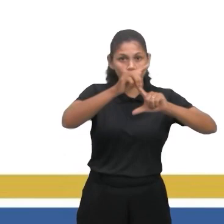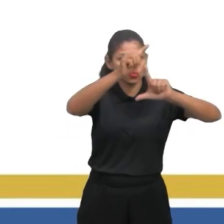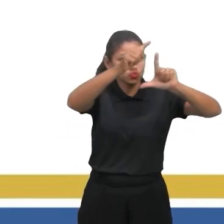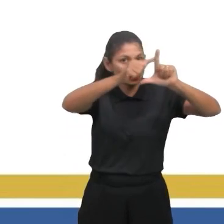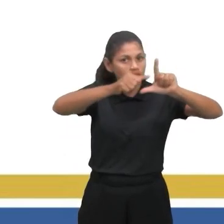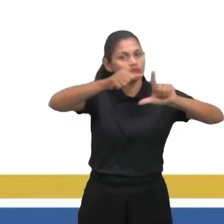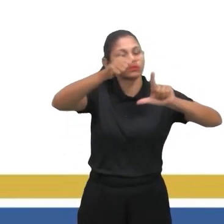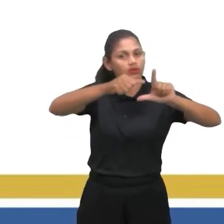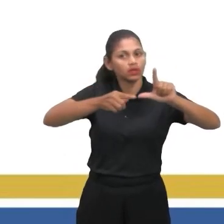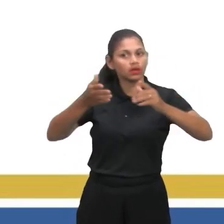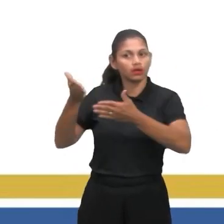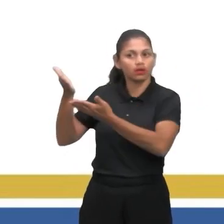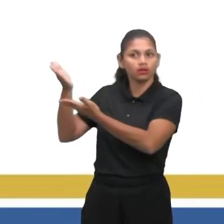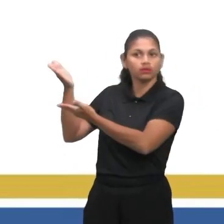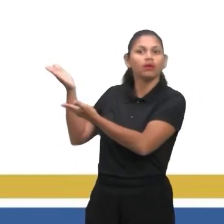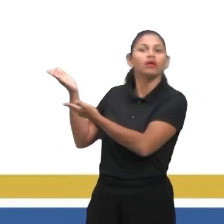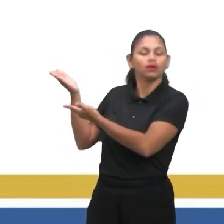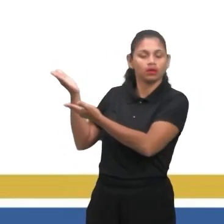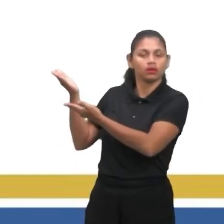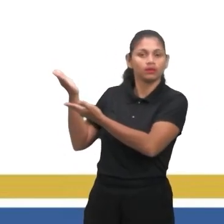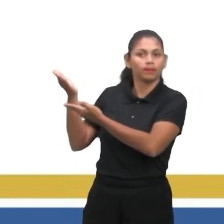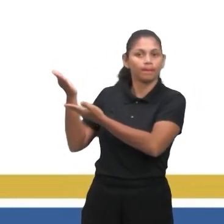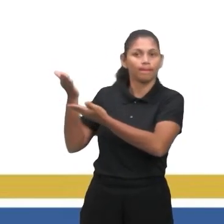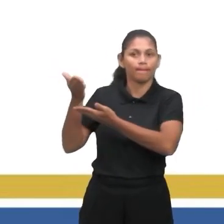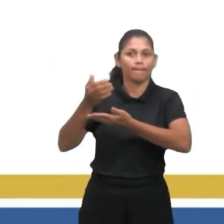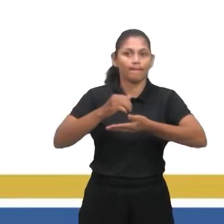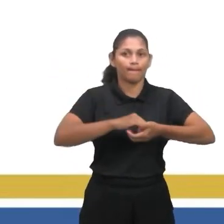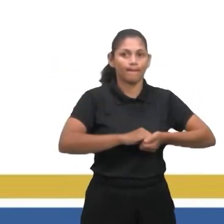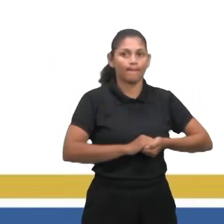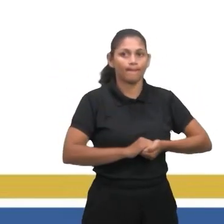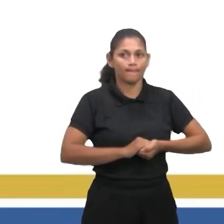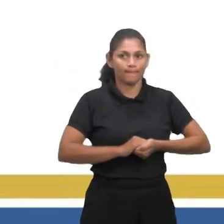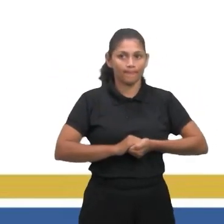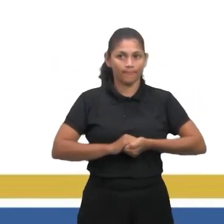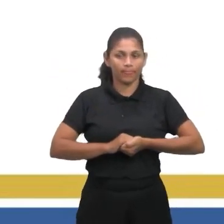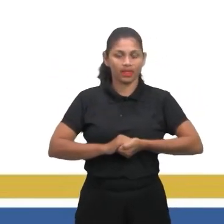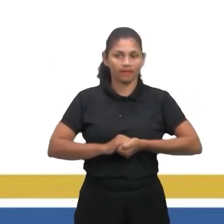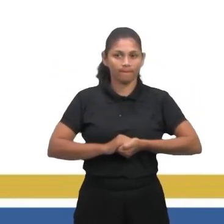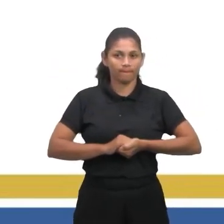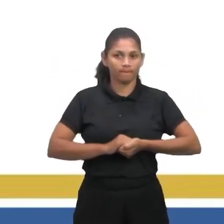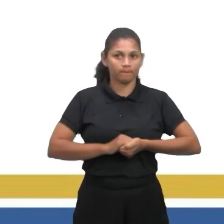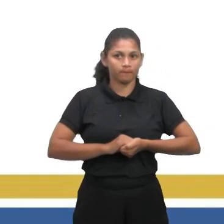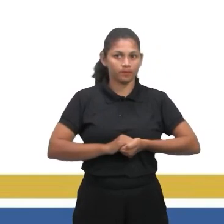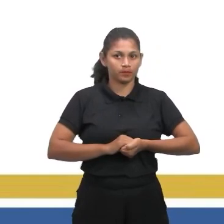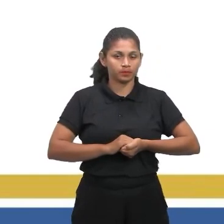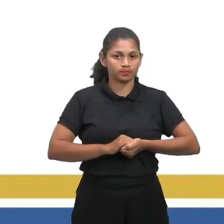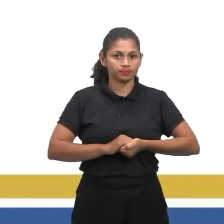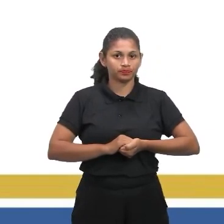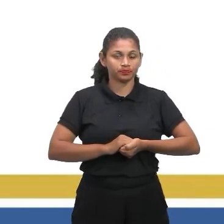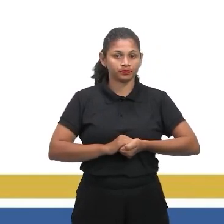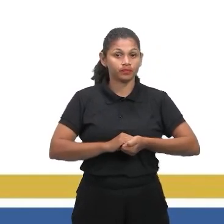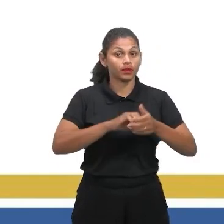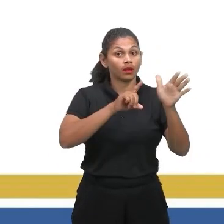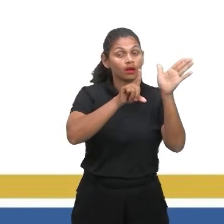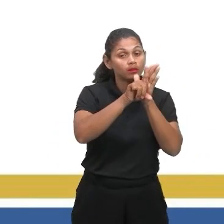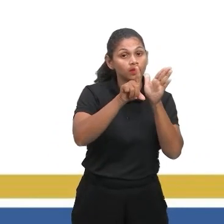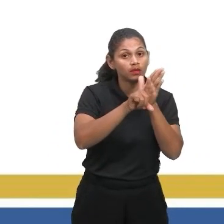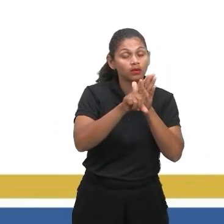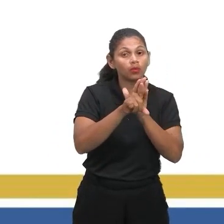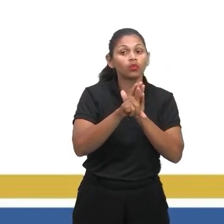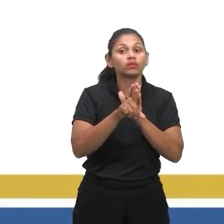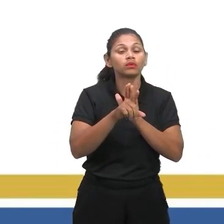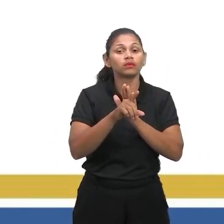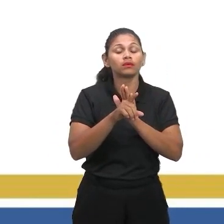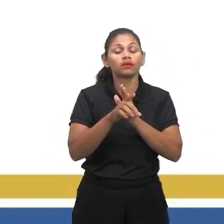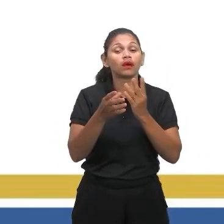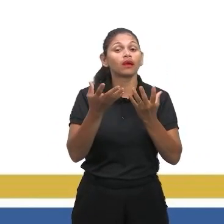eixo vertical corresponde à velocidade da esteira, tendo como limite máximo o nível 12. Então, a questão vai pedir o quê? Ela vai